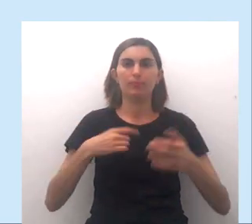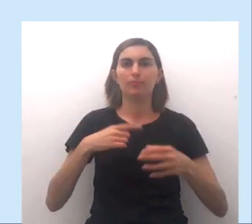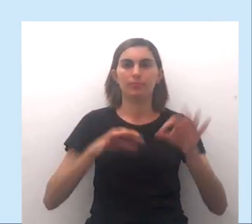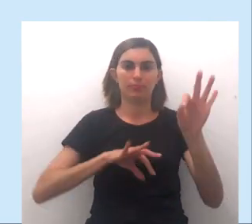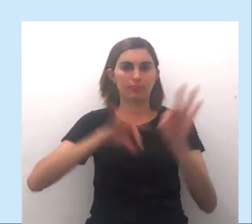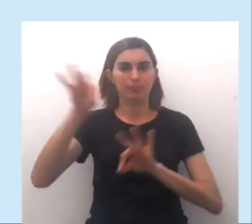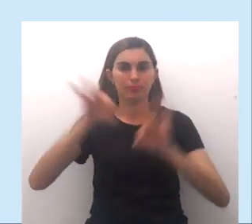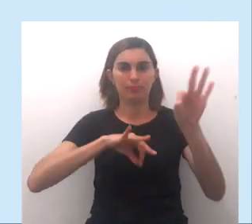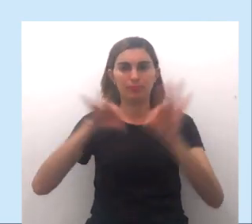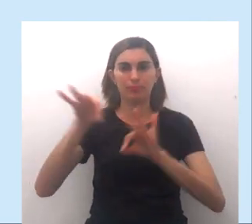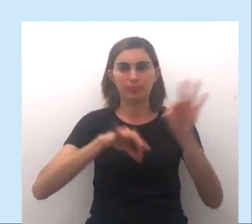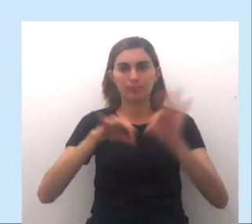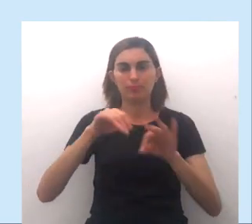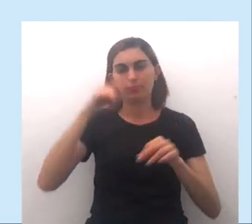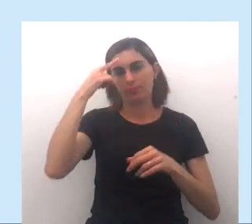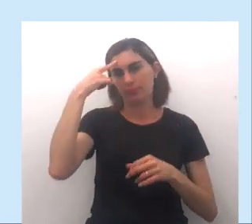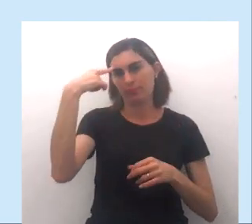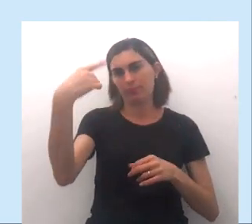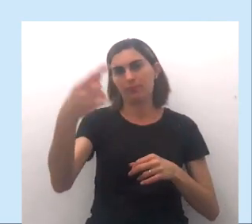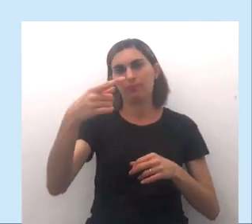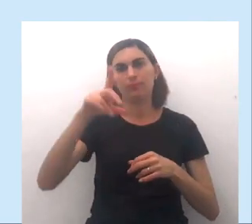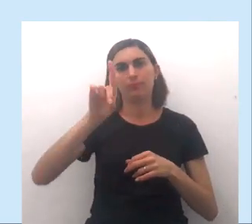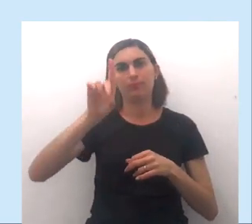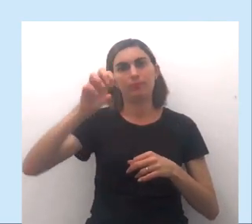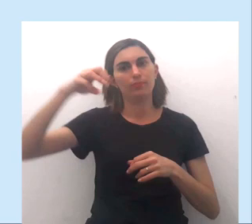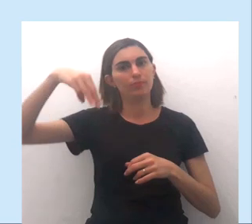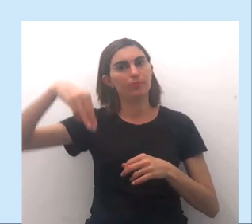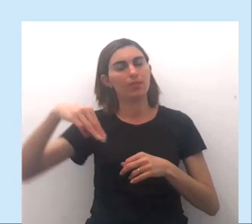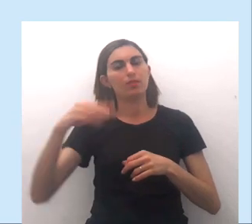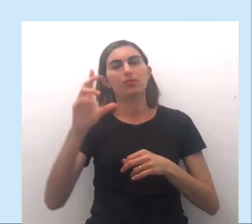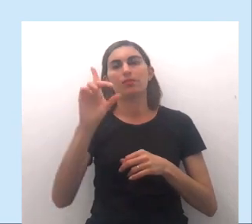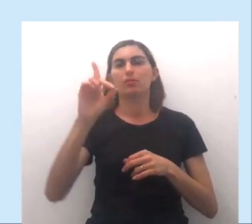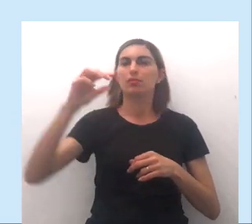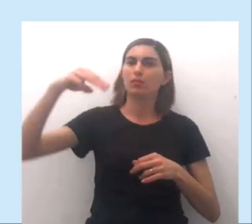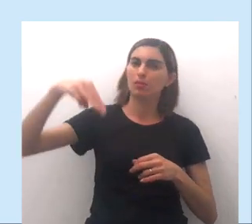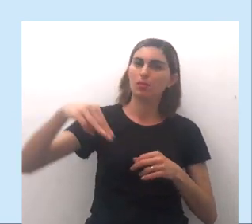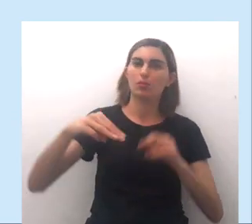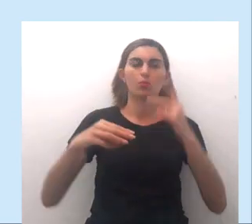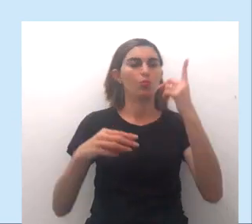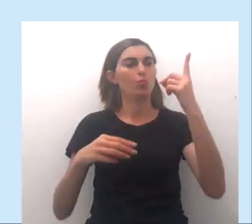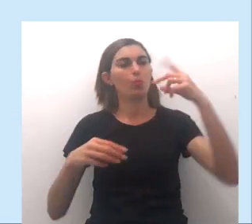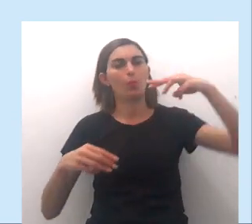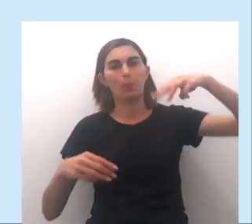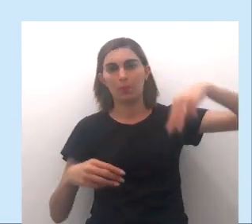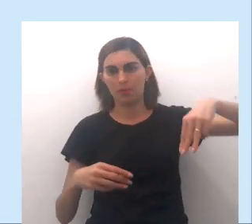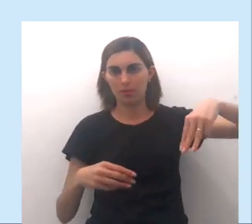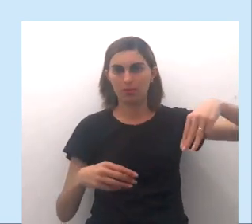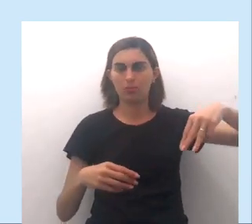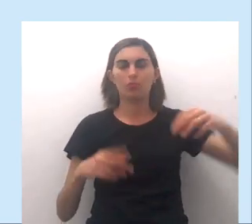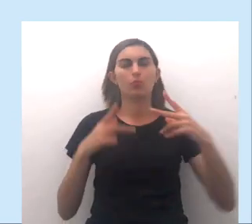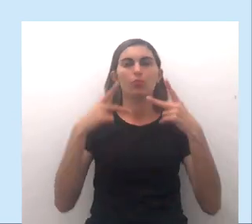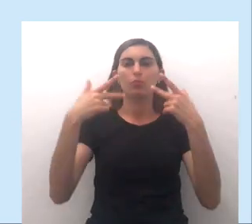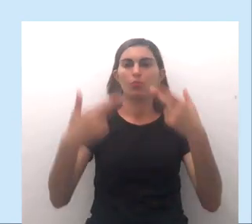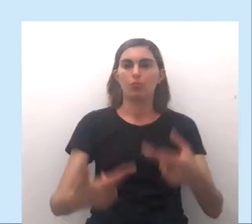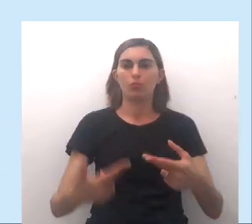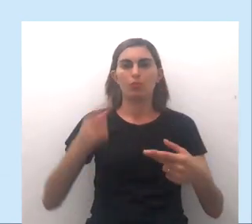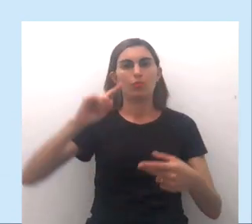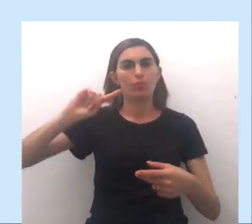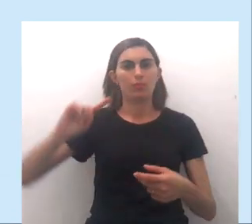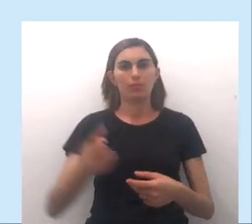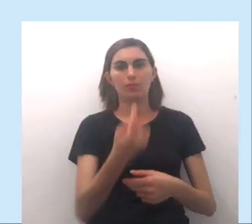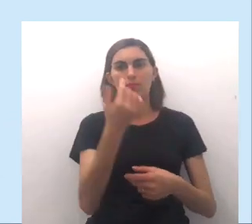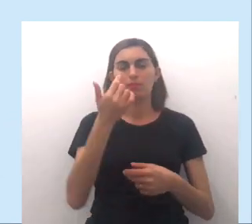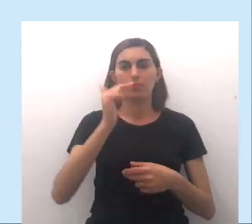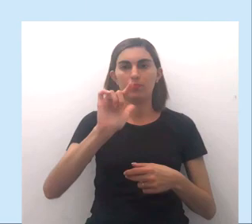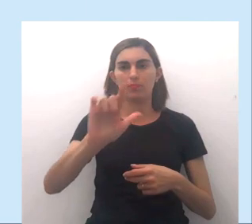construir a ideia de 1 decímetro cúbico, que é 1 litro, e 1 metro cúbico, que vai ser igual a 1000 litros.